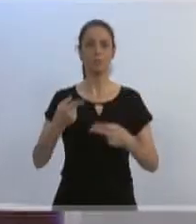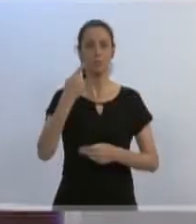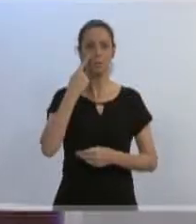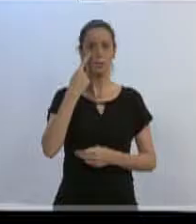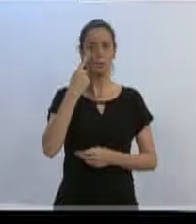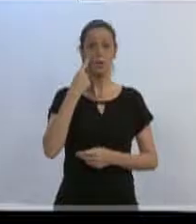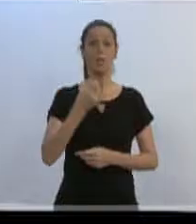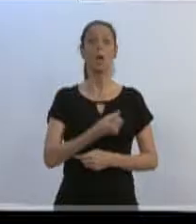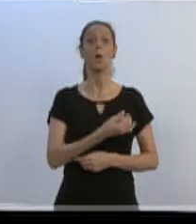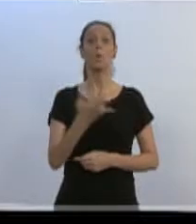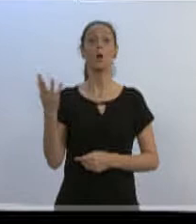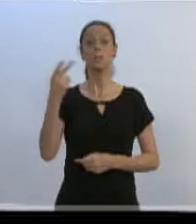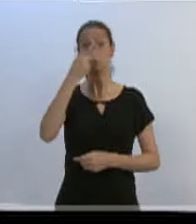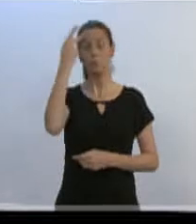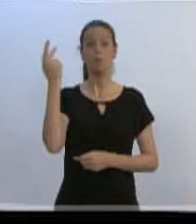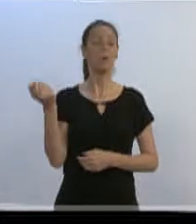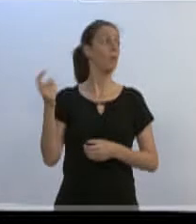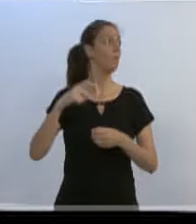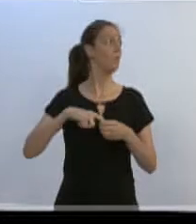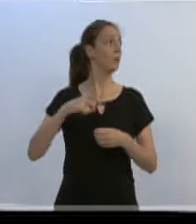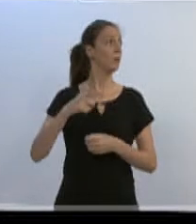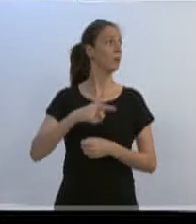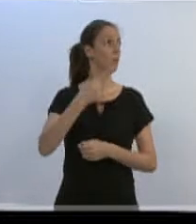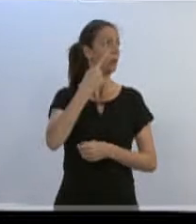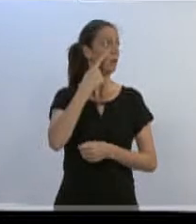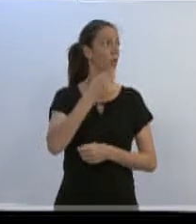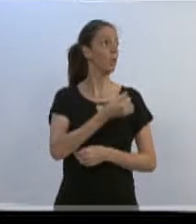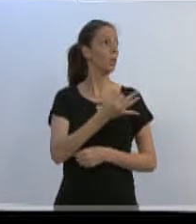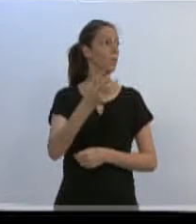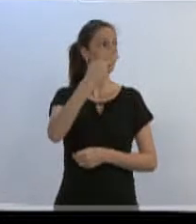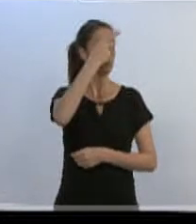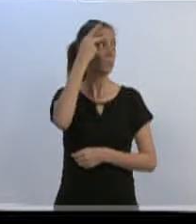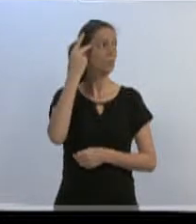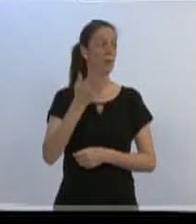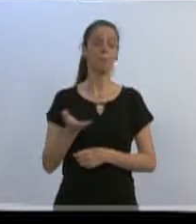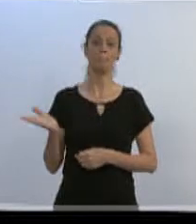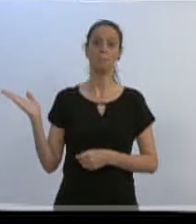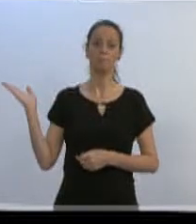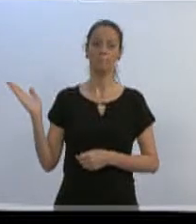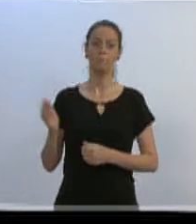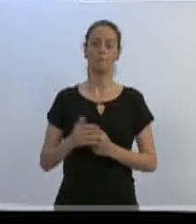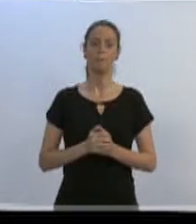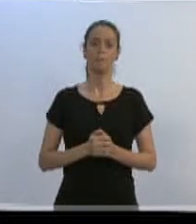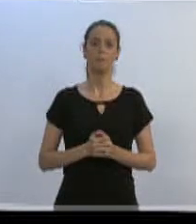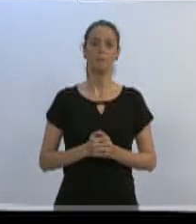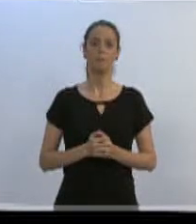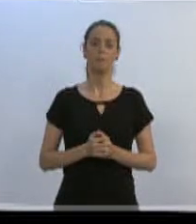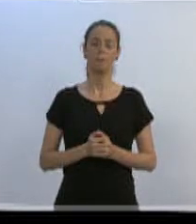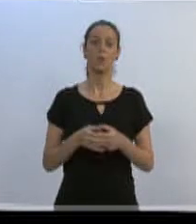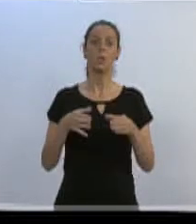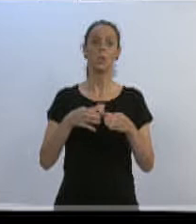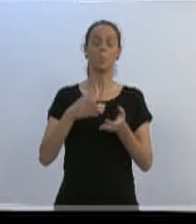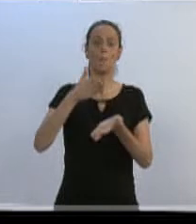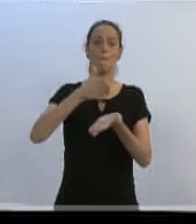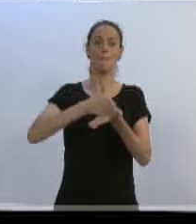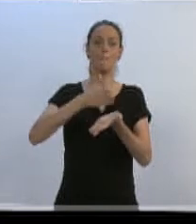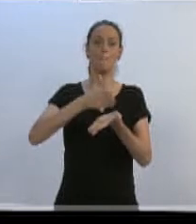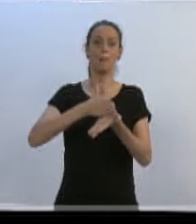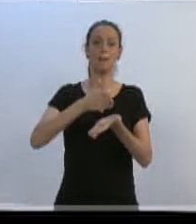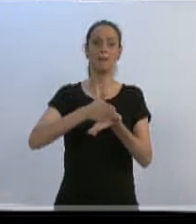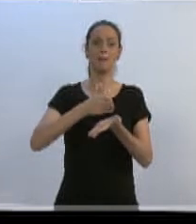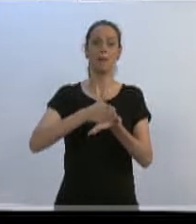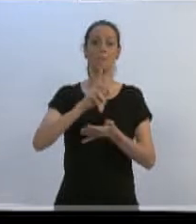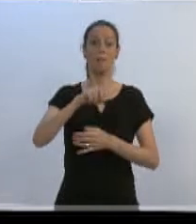caracas-ven volta de volta a ter mais de uma hora o senhor usa a metade das pessoas são do